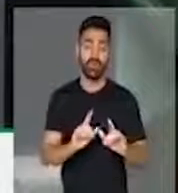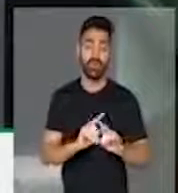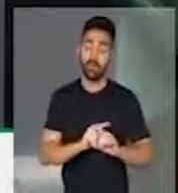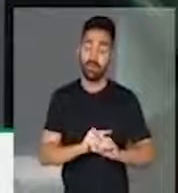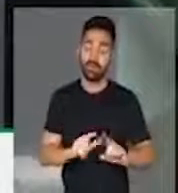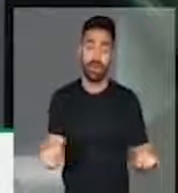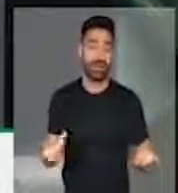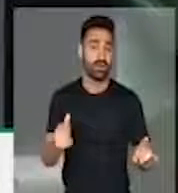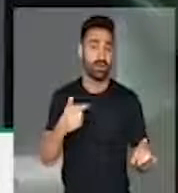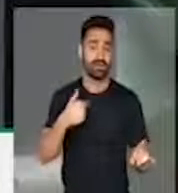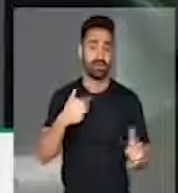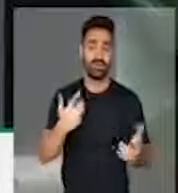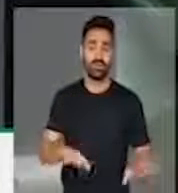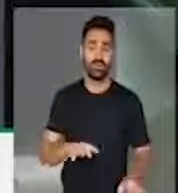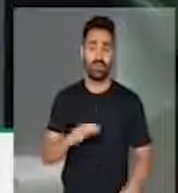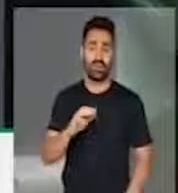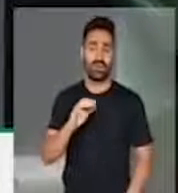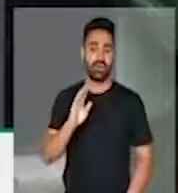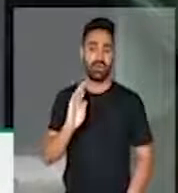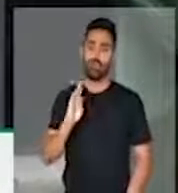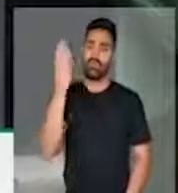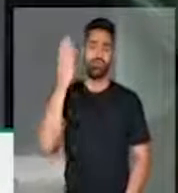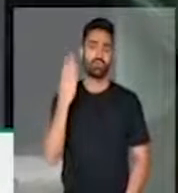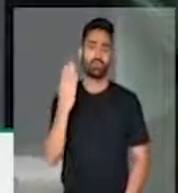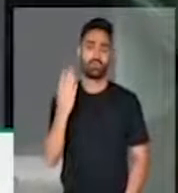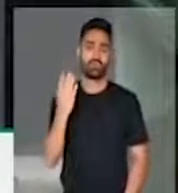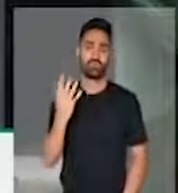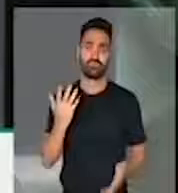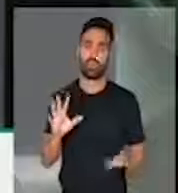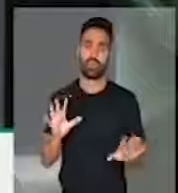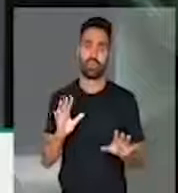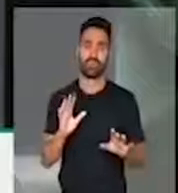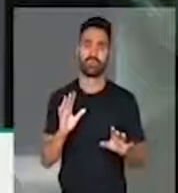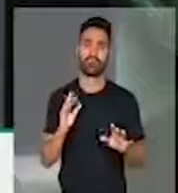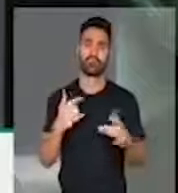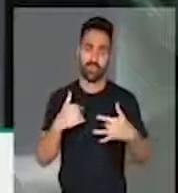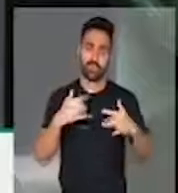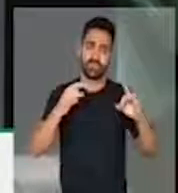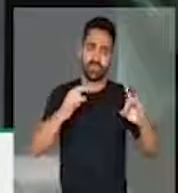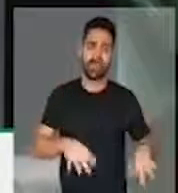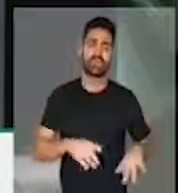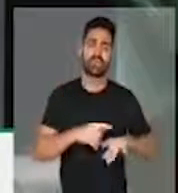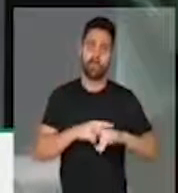daqui e não falasse realmente que estou